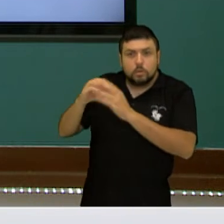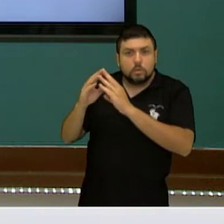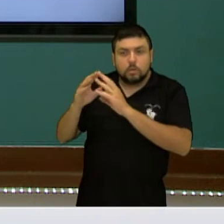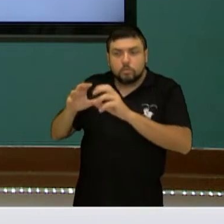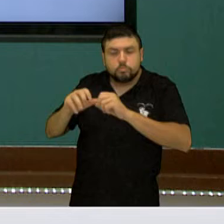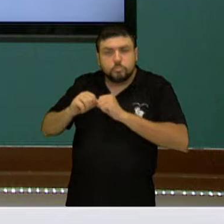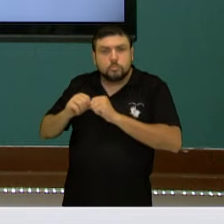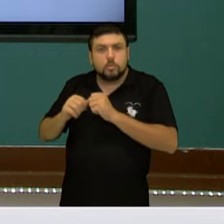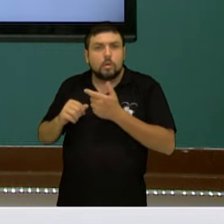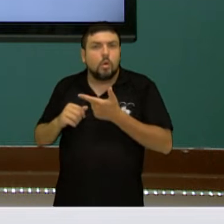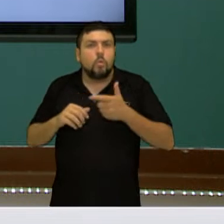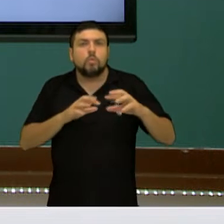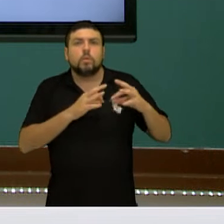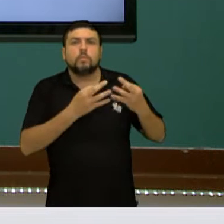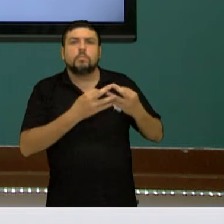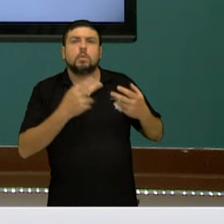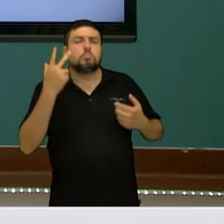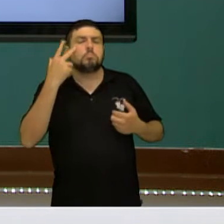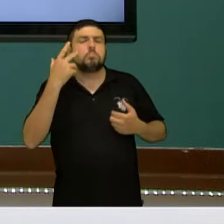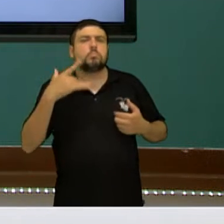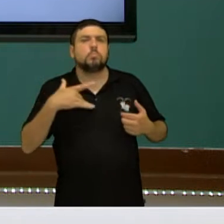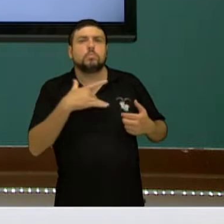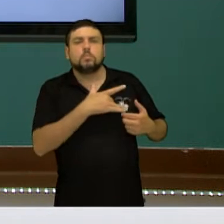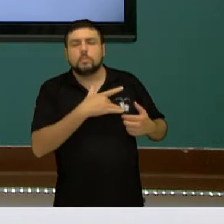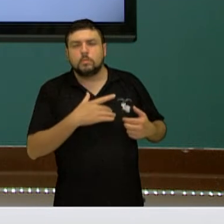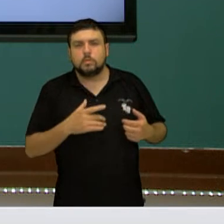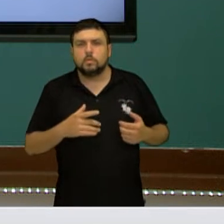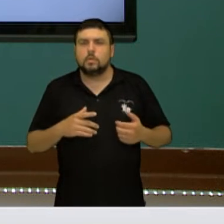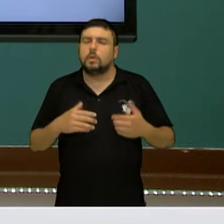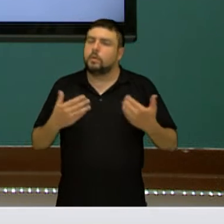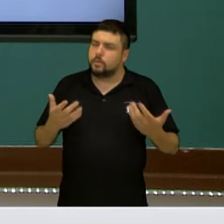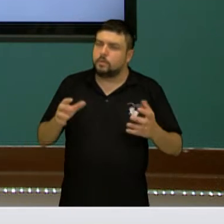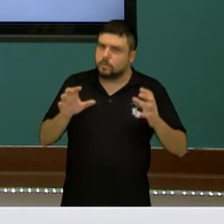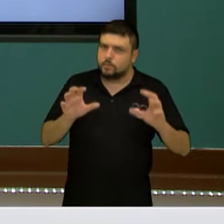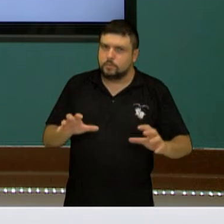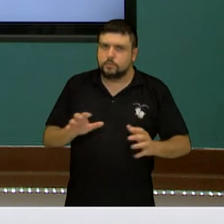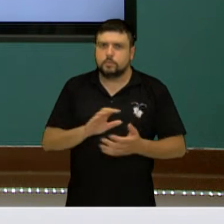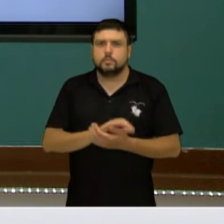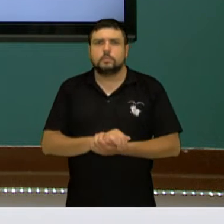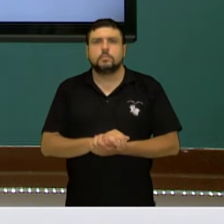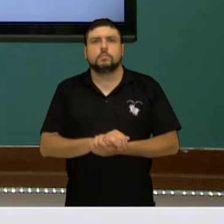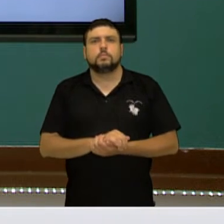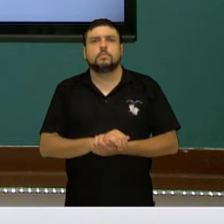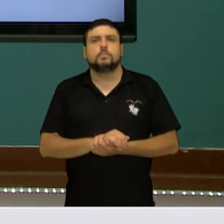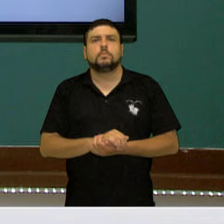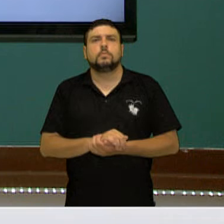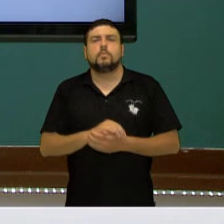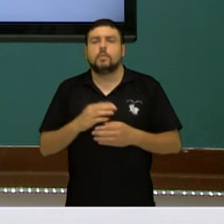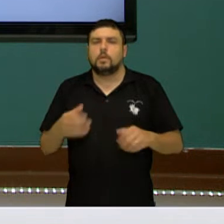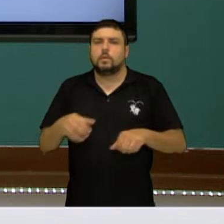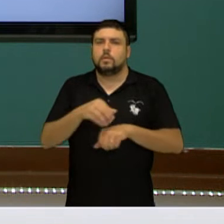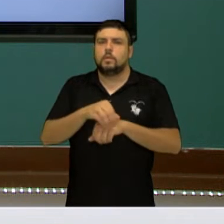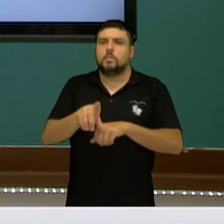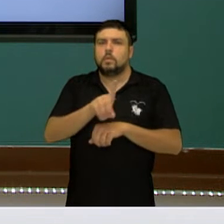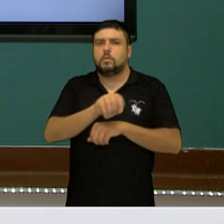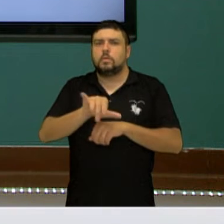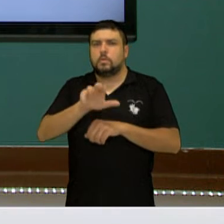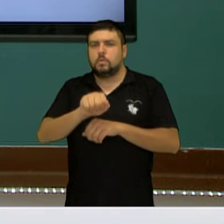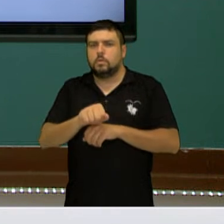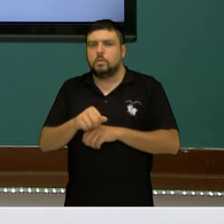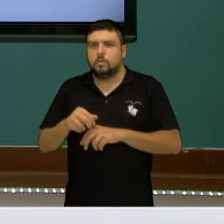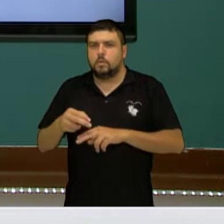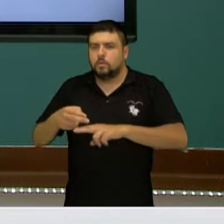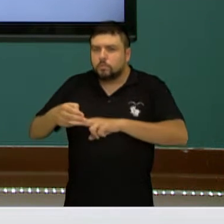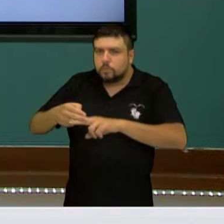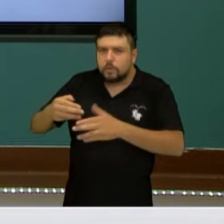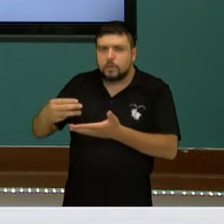familiares permanecem saudáveis. Então, não é isso que acontece, não é a regra, ok? Então, ó, primeira dica aí, ó, utensílios, ó,